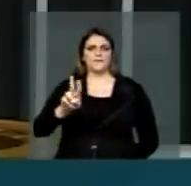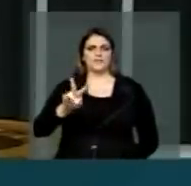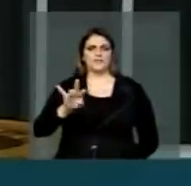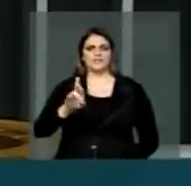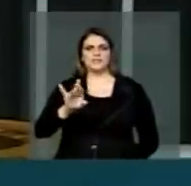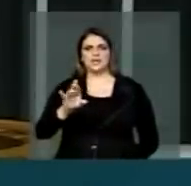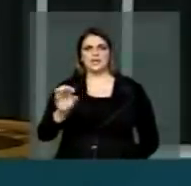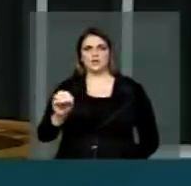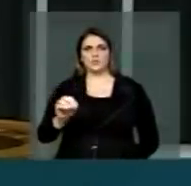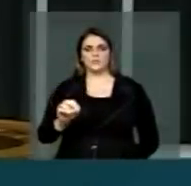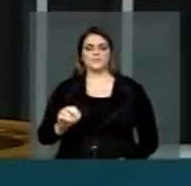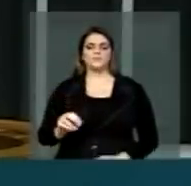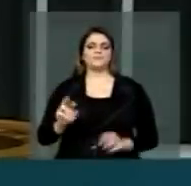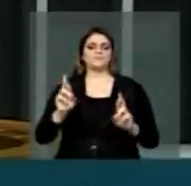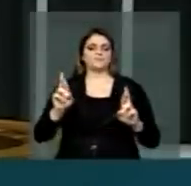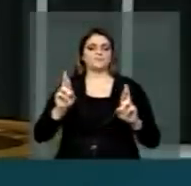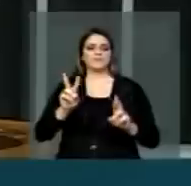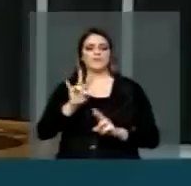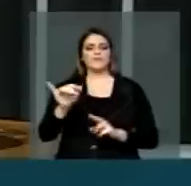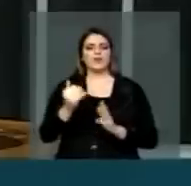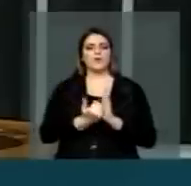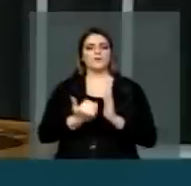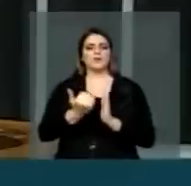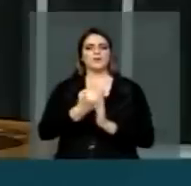a expectativa de que aumentaria em